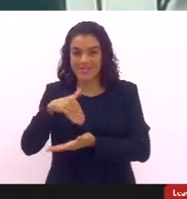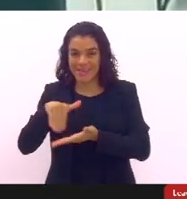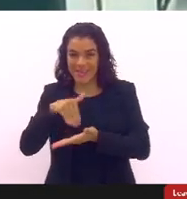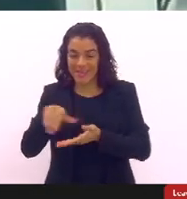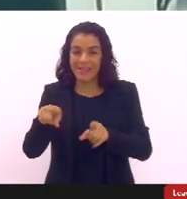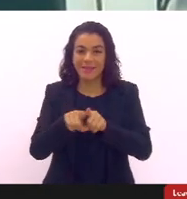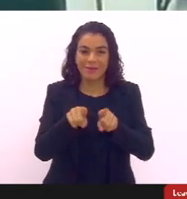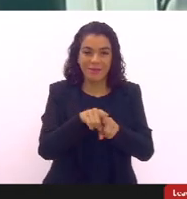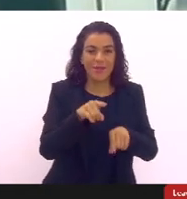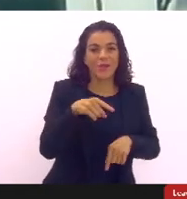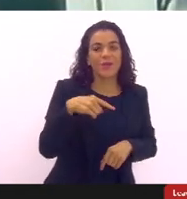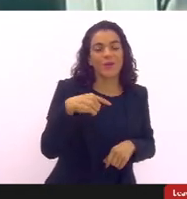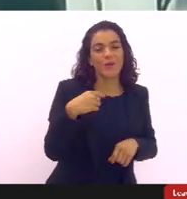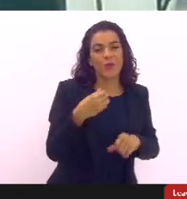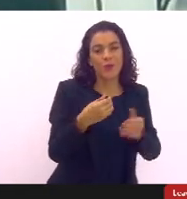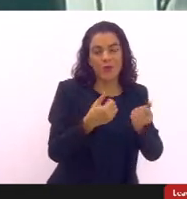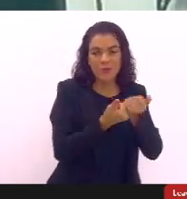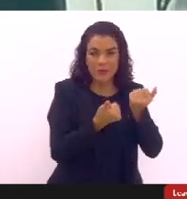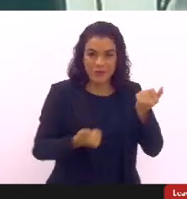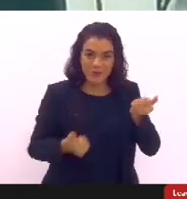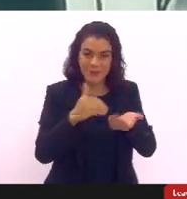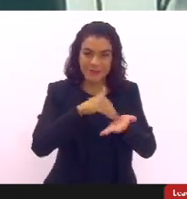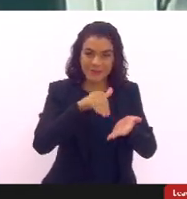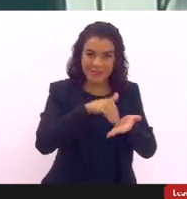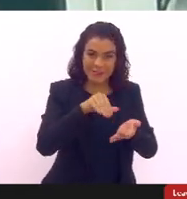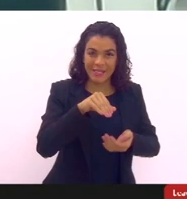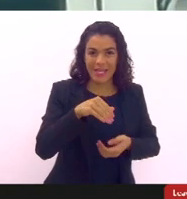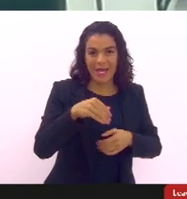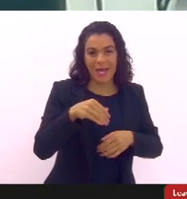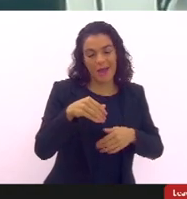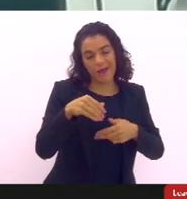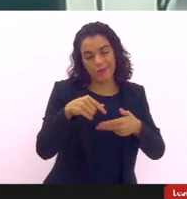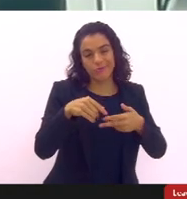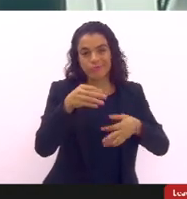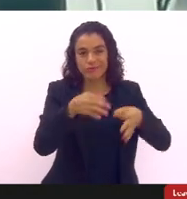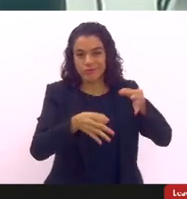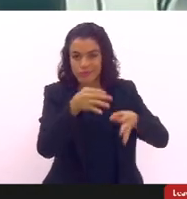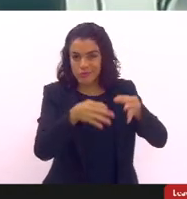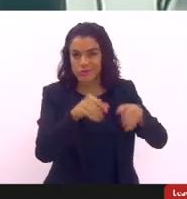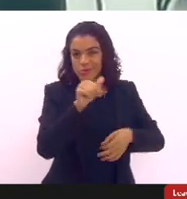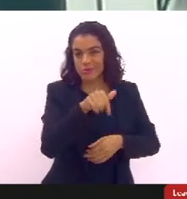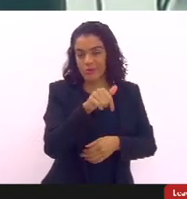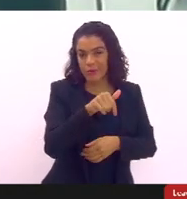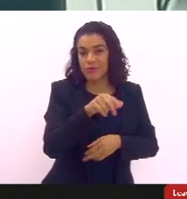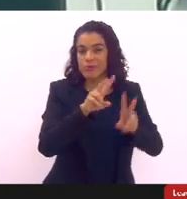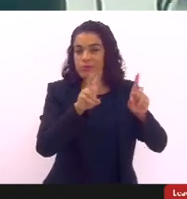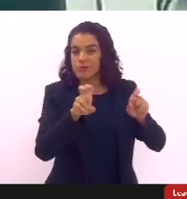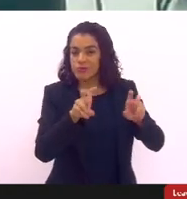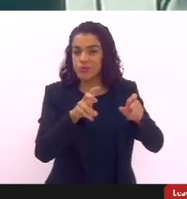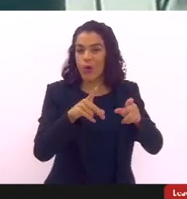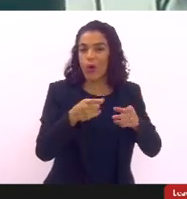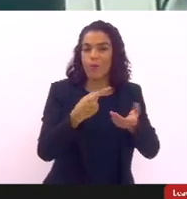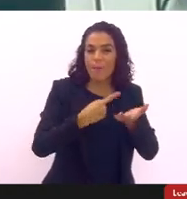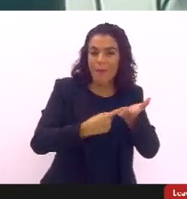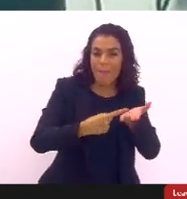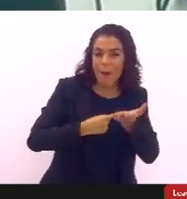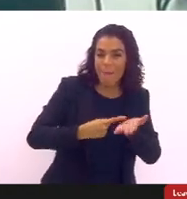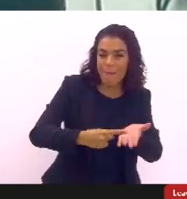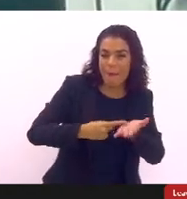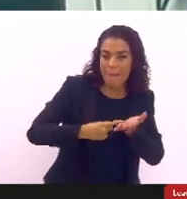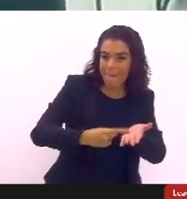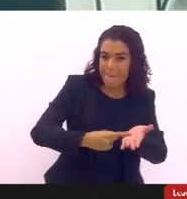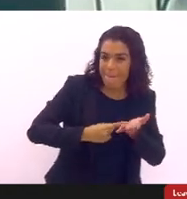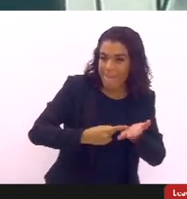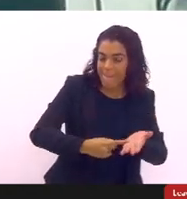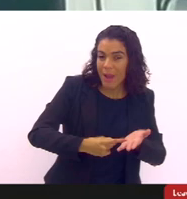nosso subsecretário executivo, jurídico, sobre essa agenda, sobre a última agenda,